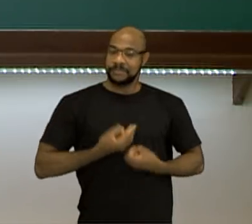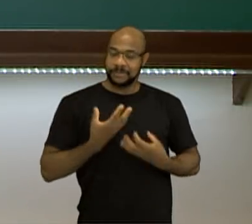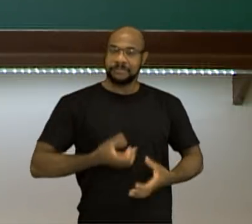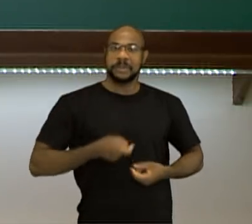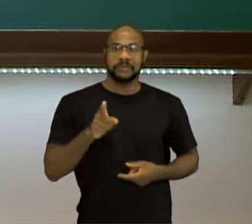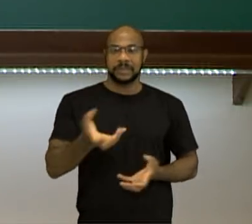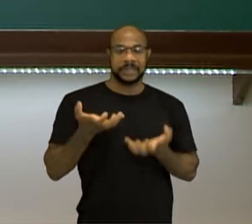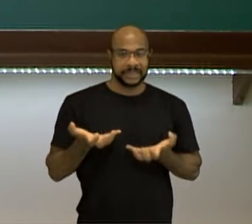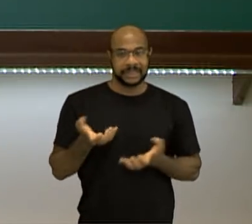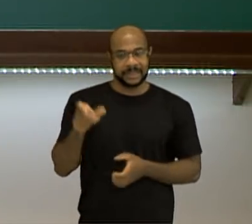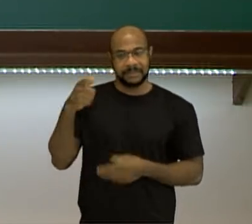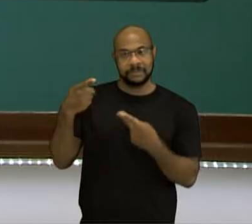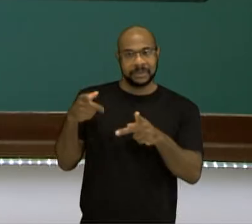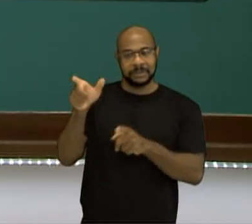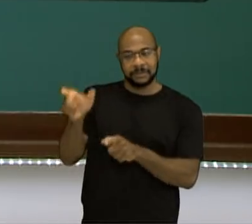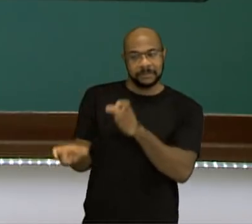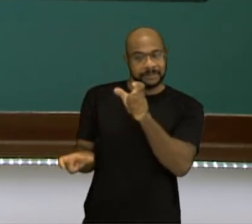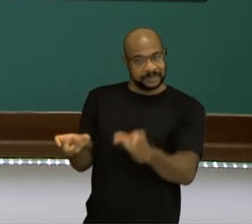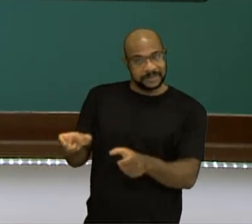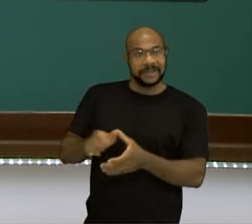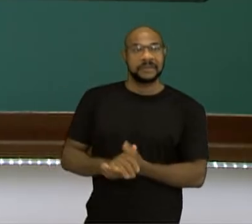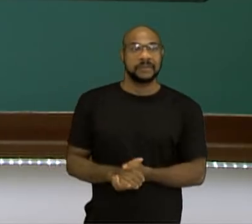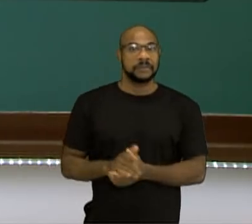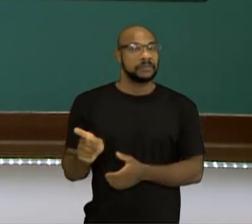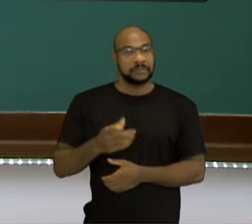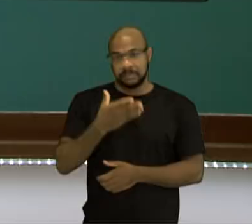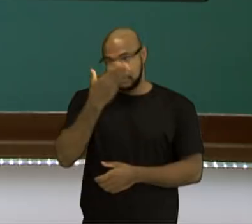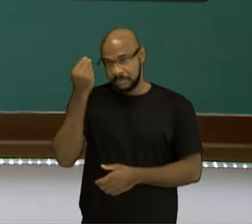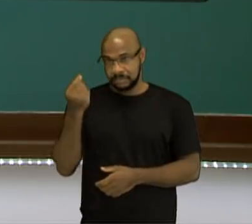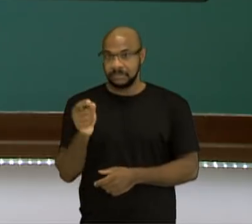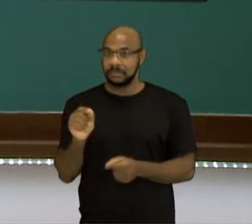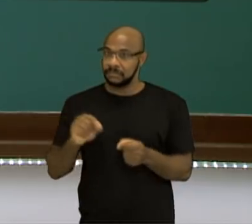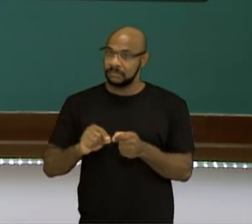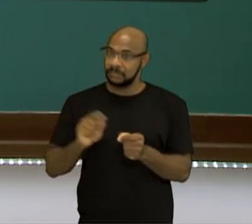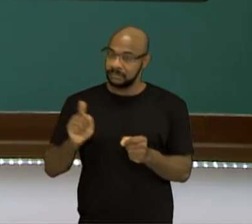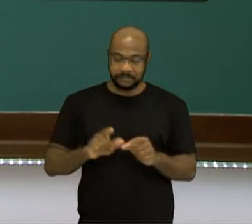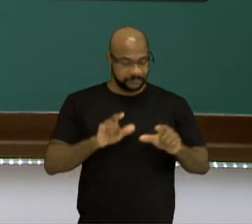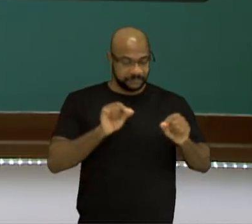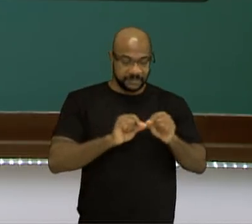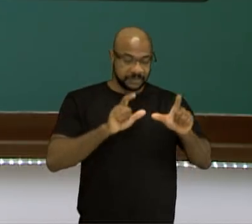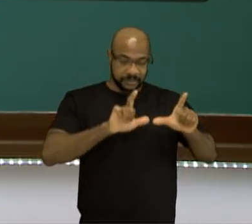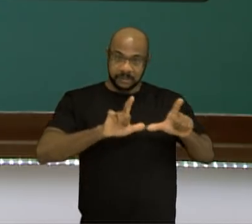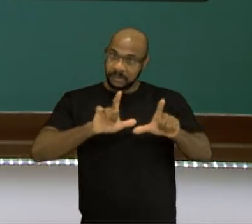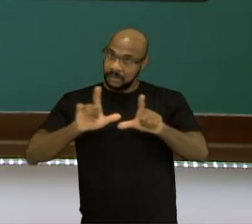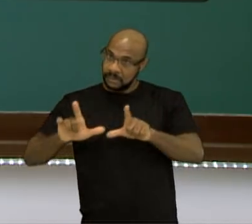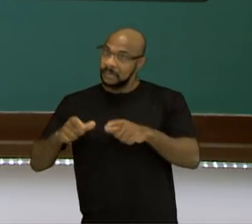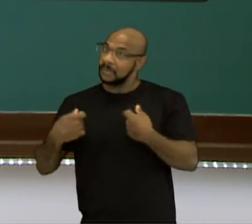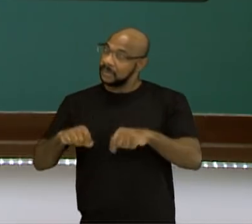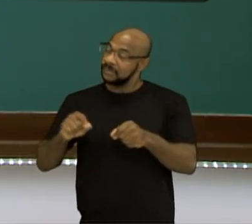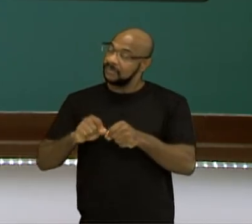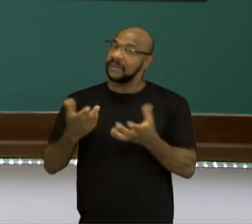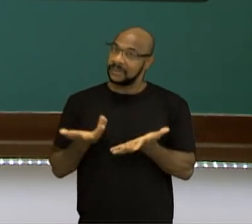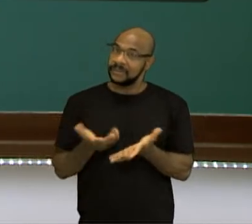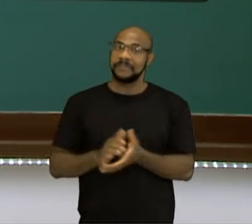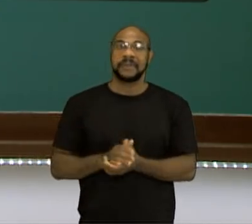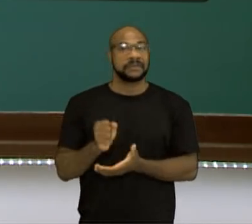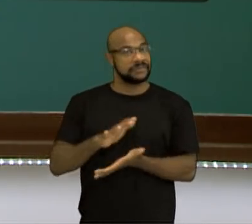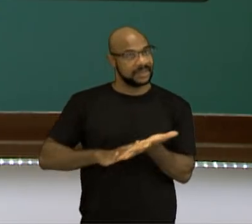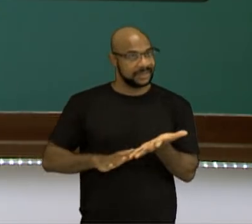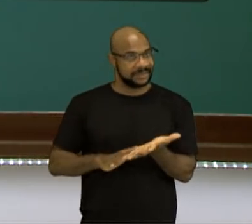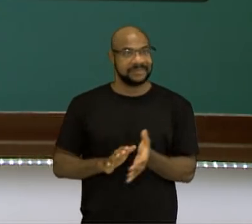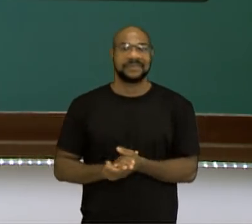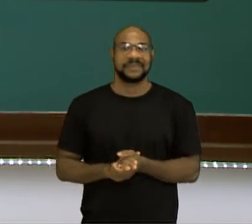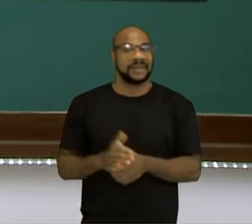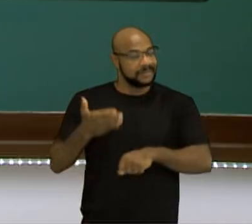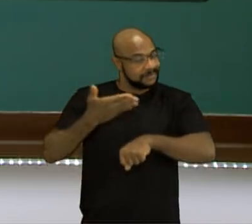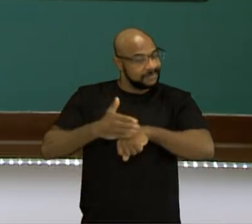sua personagem. Não se esqueça de fazer a atividade, né, proposta, mão na massa,